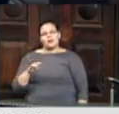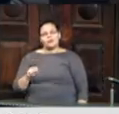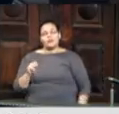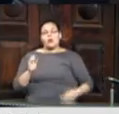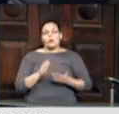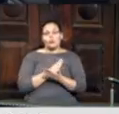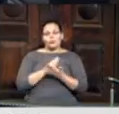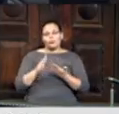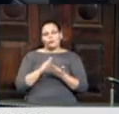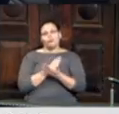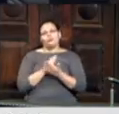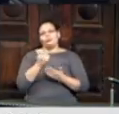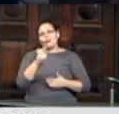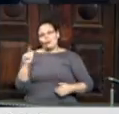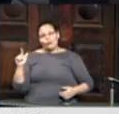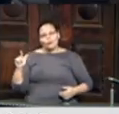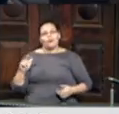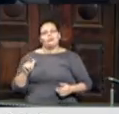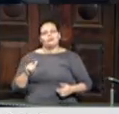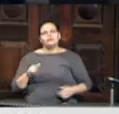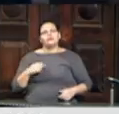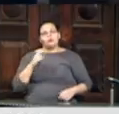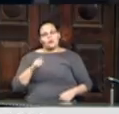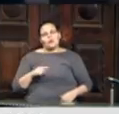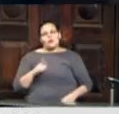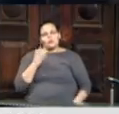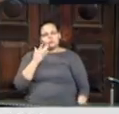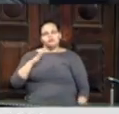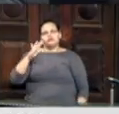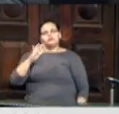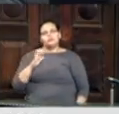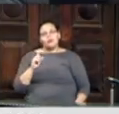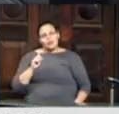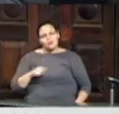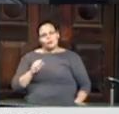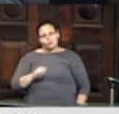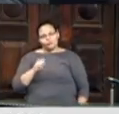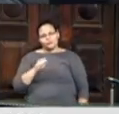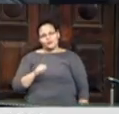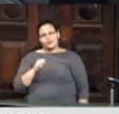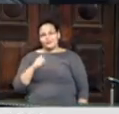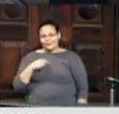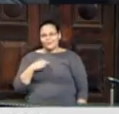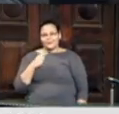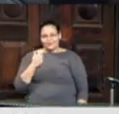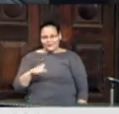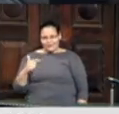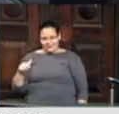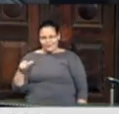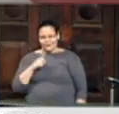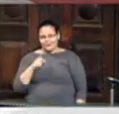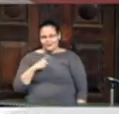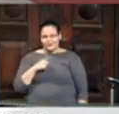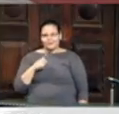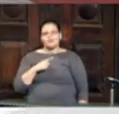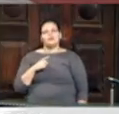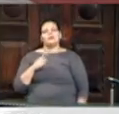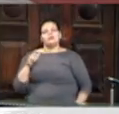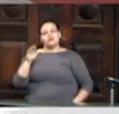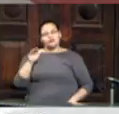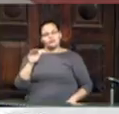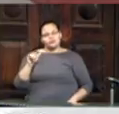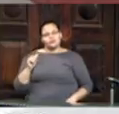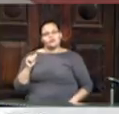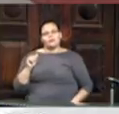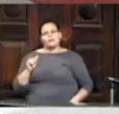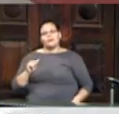alguns outros pequenos poemas que são joias e que, se pudessem ser ouvidos... Nós vamos ouvir mais. Temos aqui agora, que nós vamos chamar